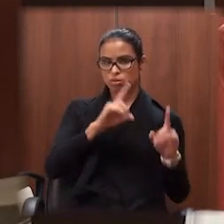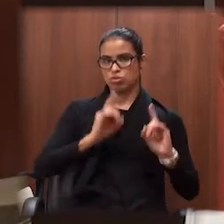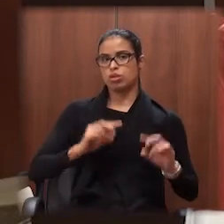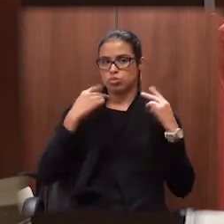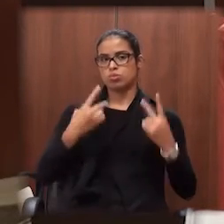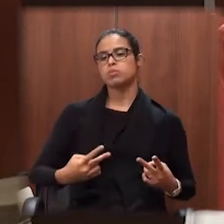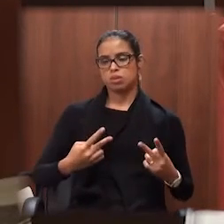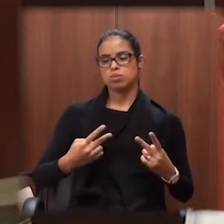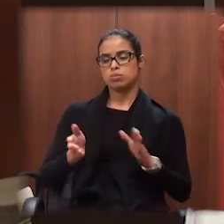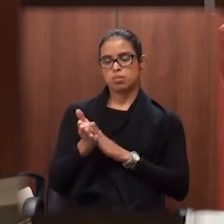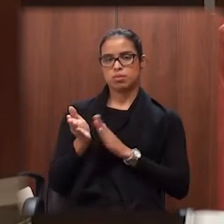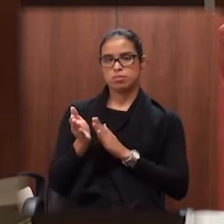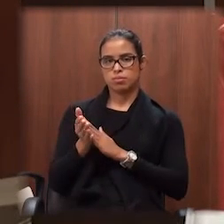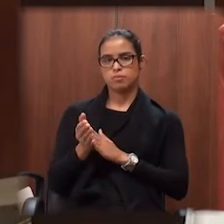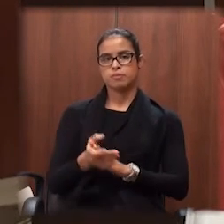de São Paulo.